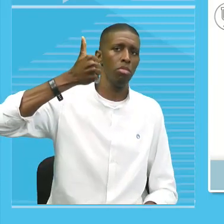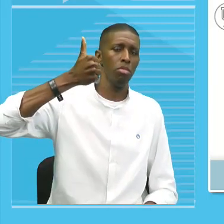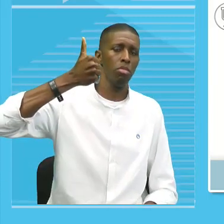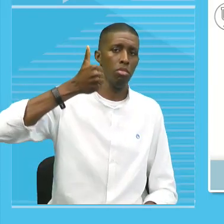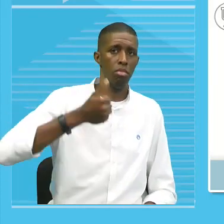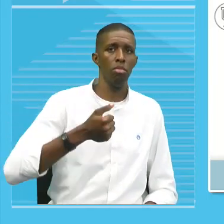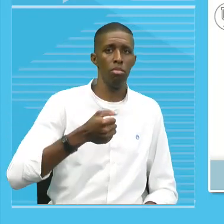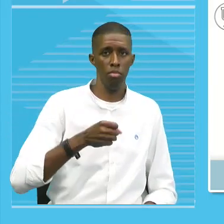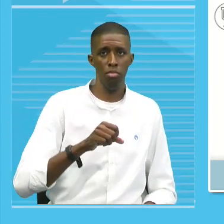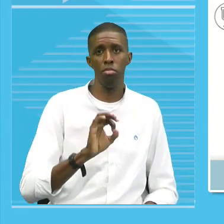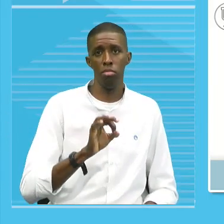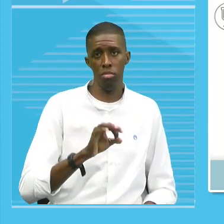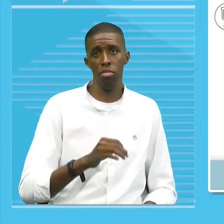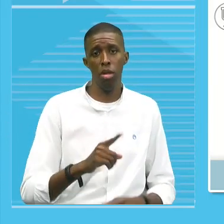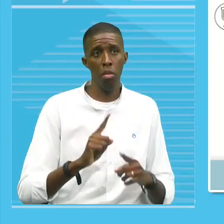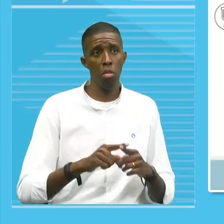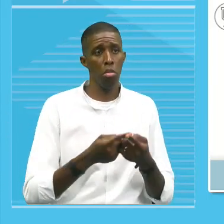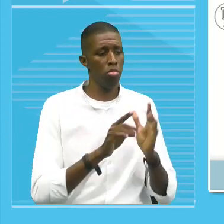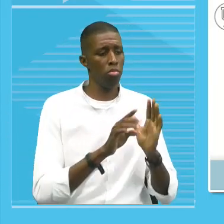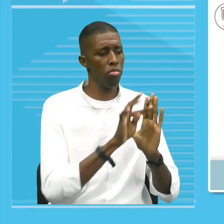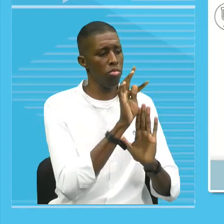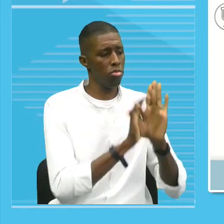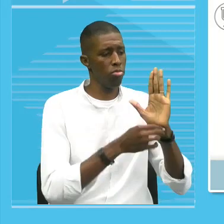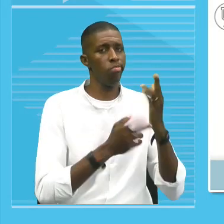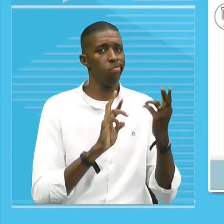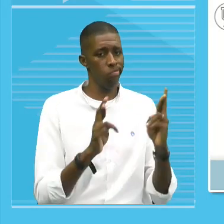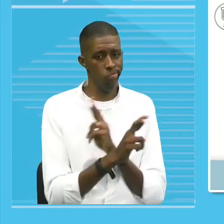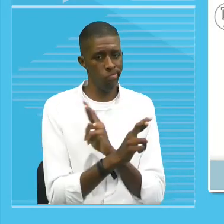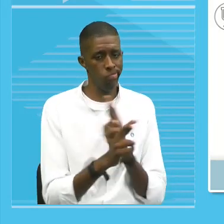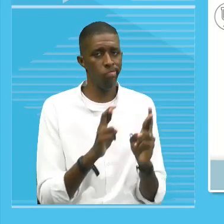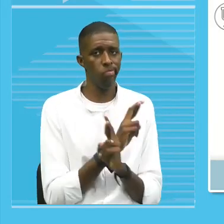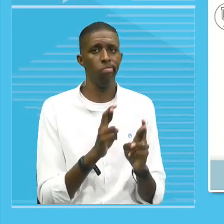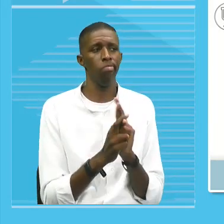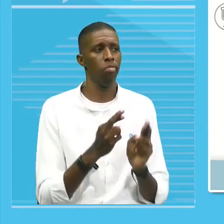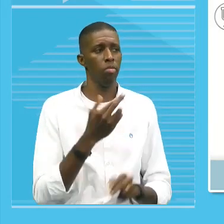E aí depois a gente vai para tradução e para as questões